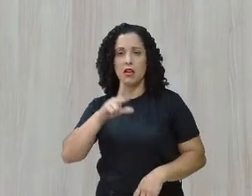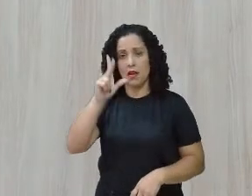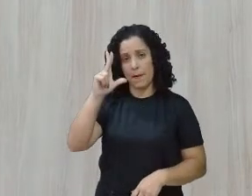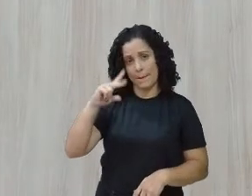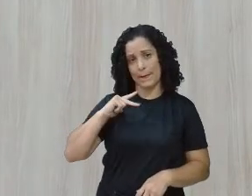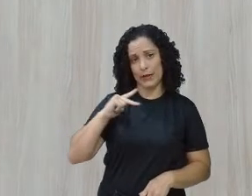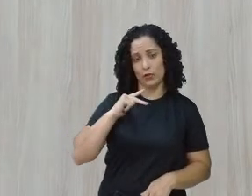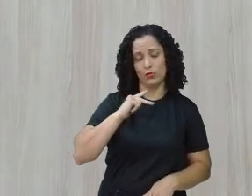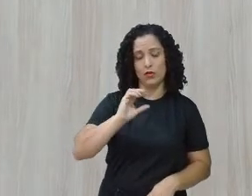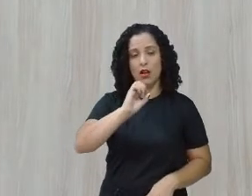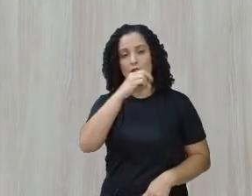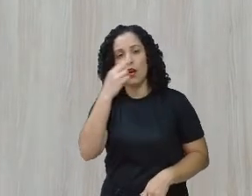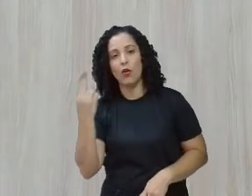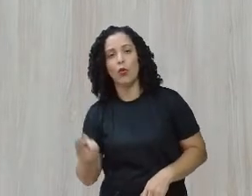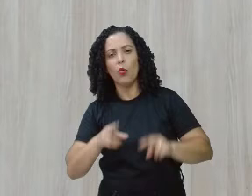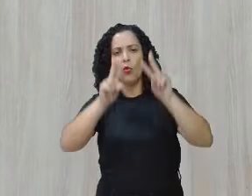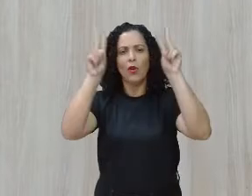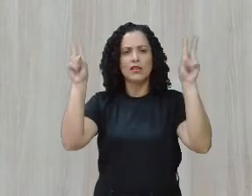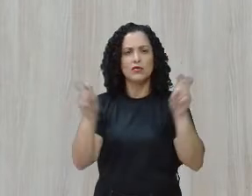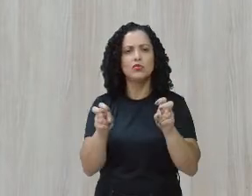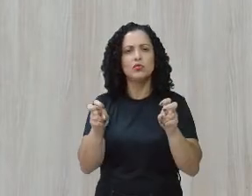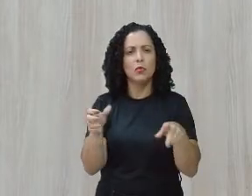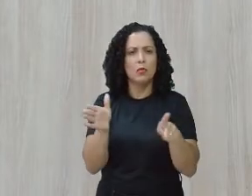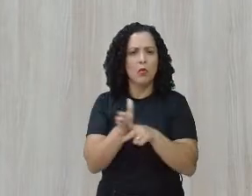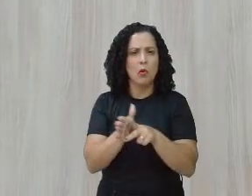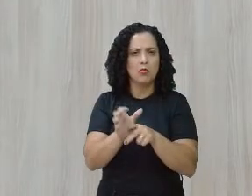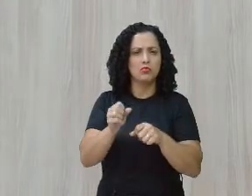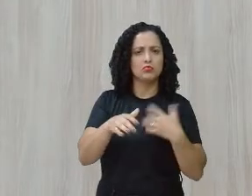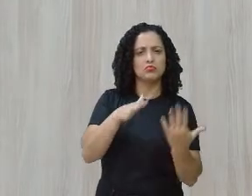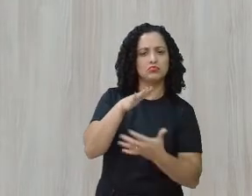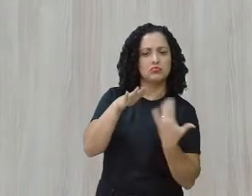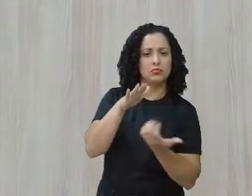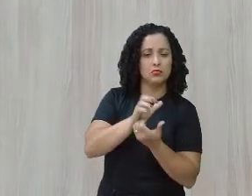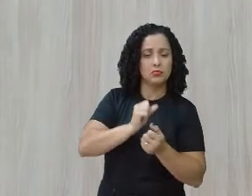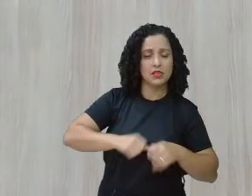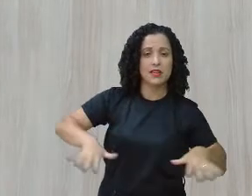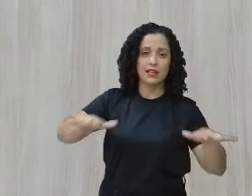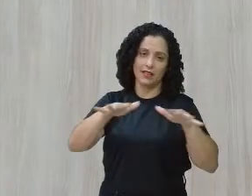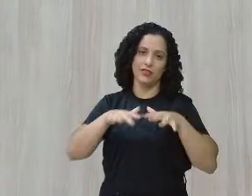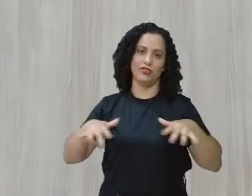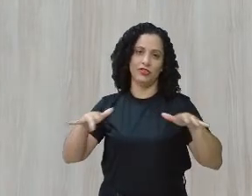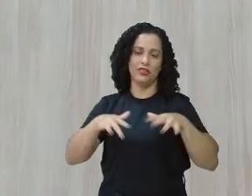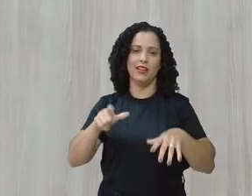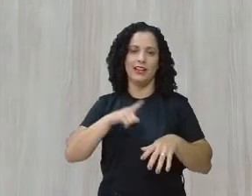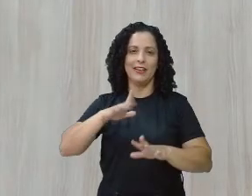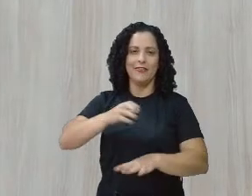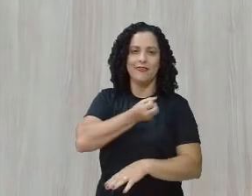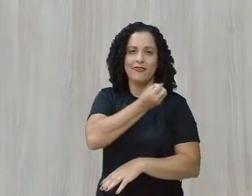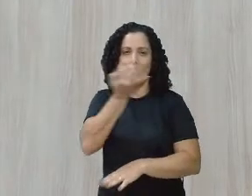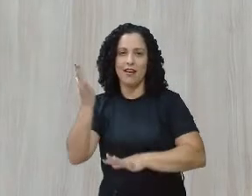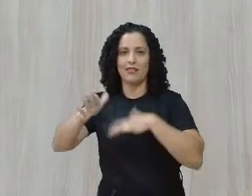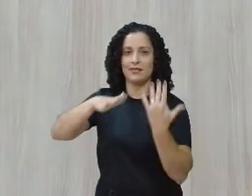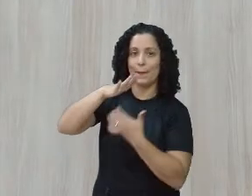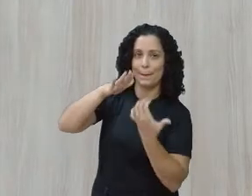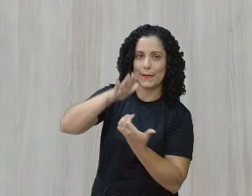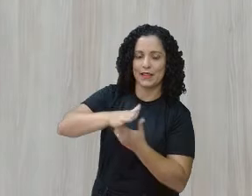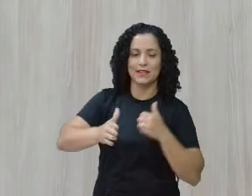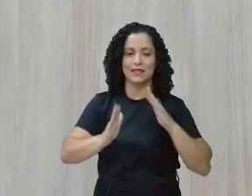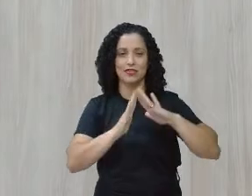pessoal ou seja por um assunto institucional, tá certo? As grandes instituições, as empresas,